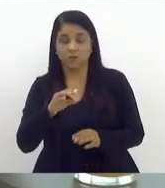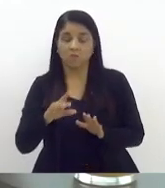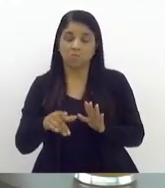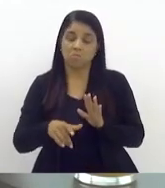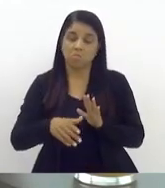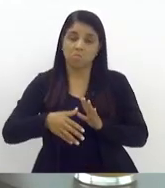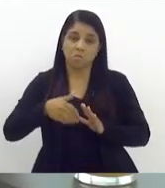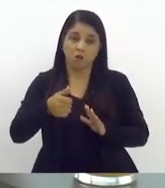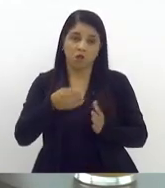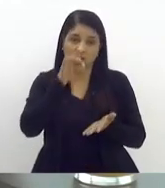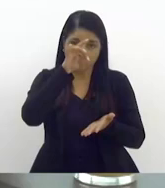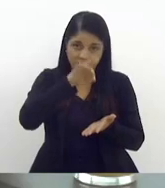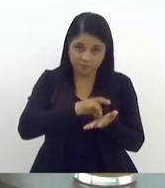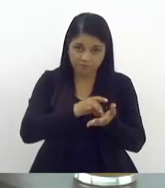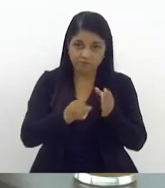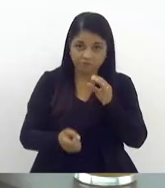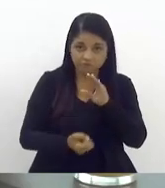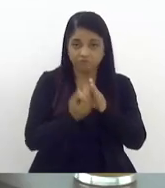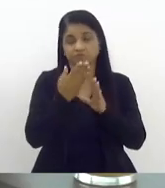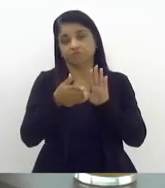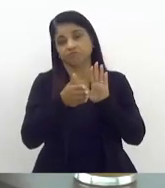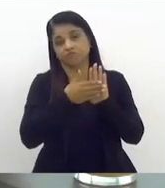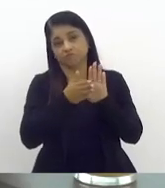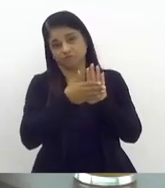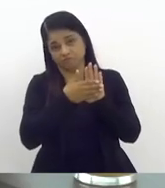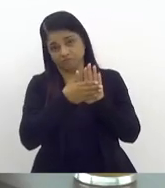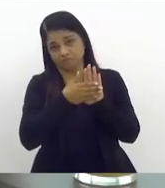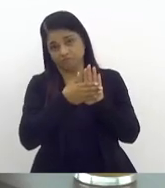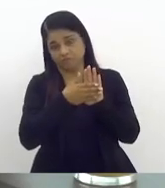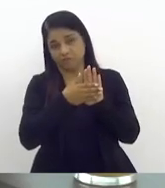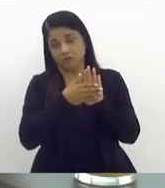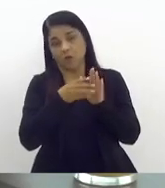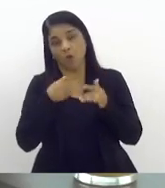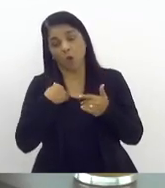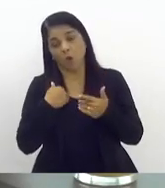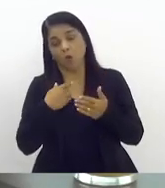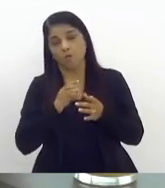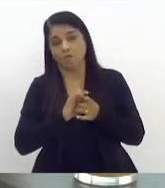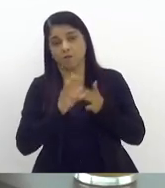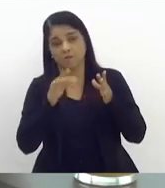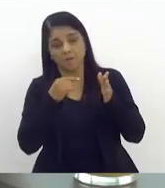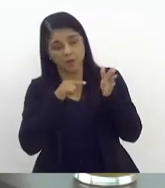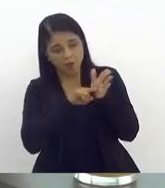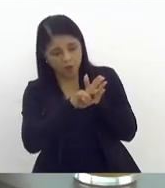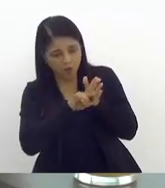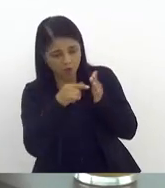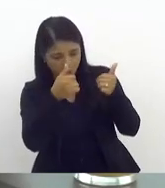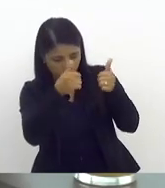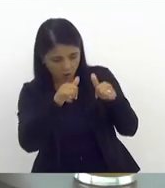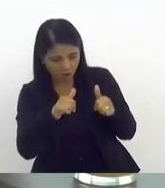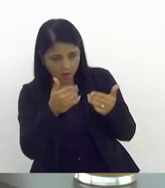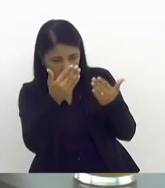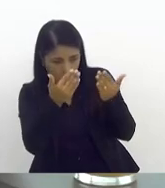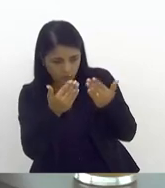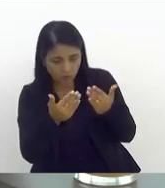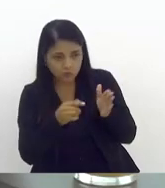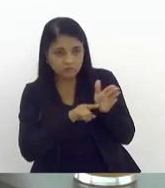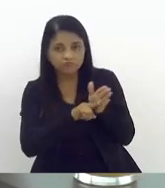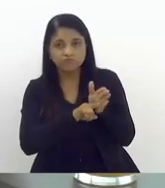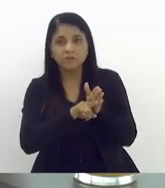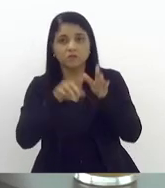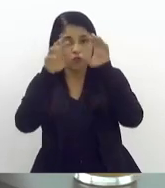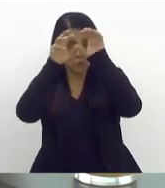Vossa Excelência me conceder vista para me fazer lá a consulta da decisão do Supremo da época. Tem razão.